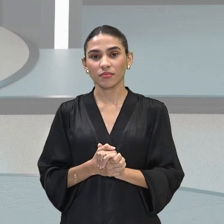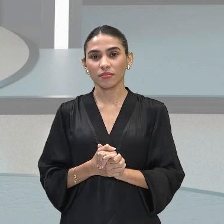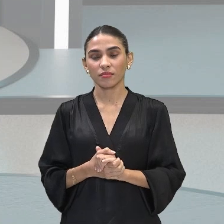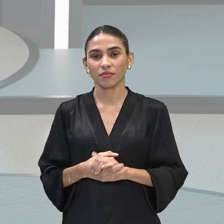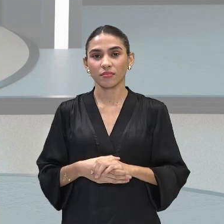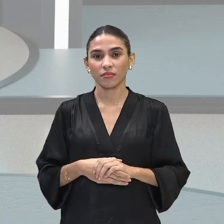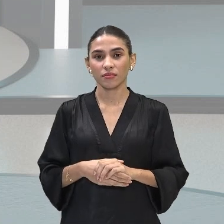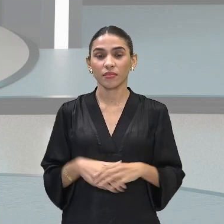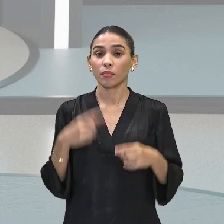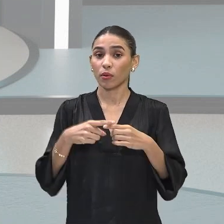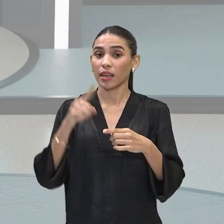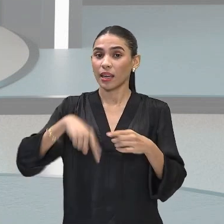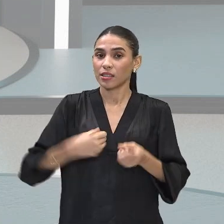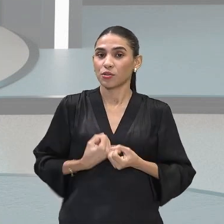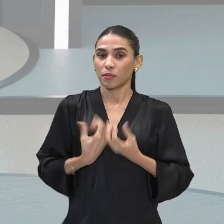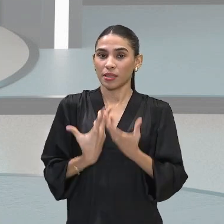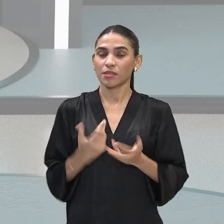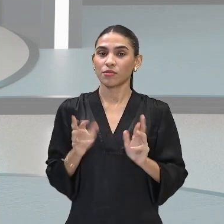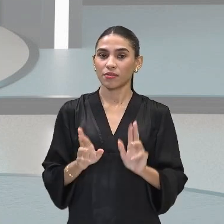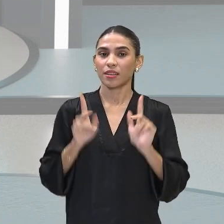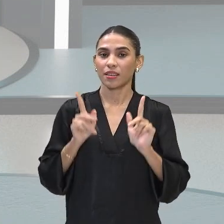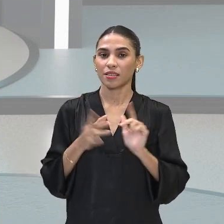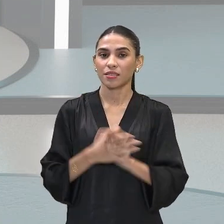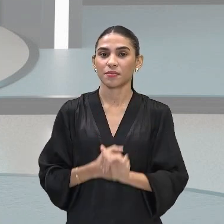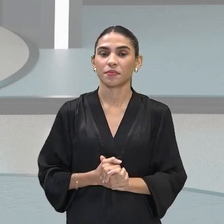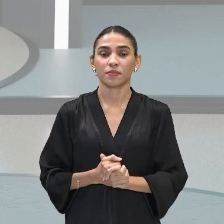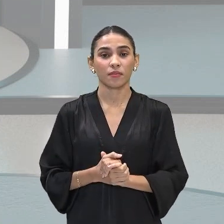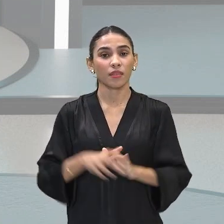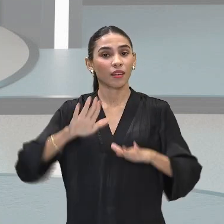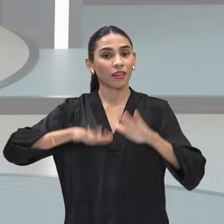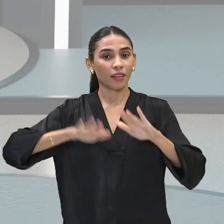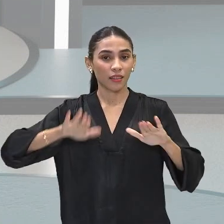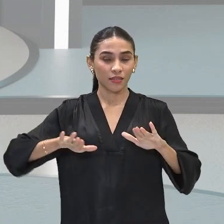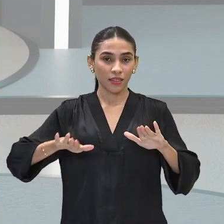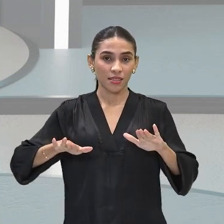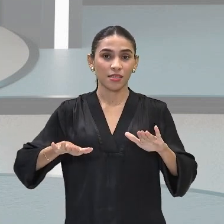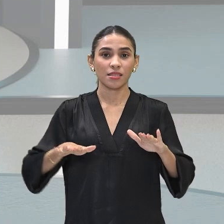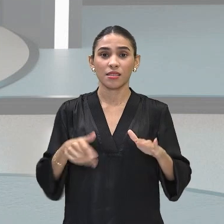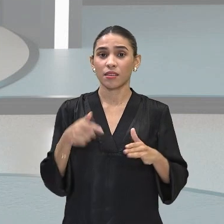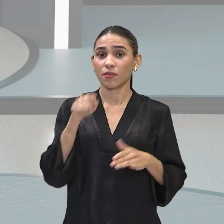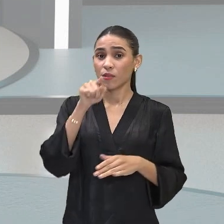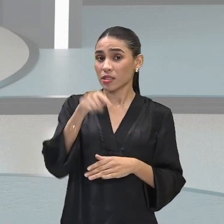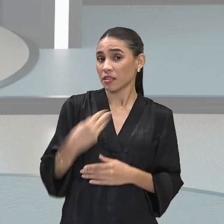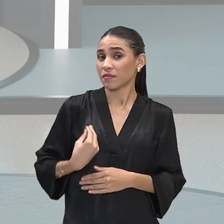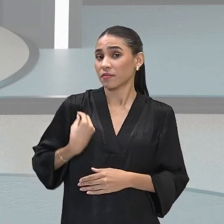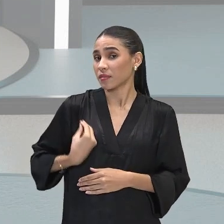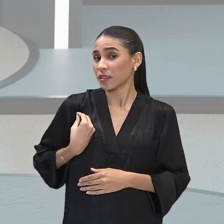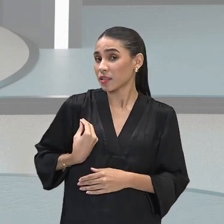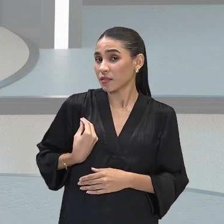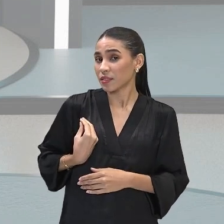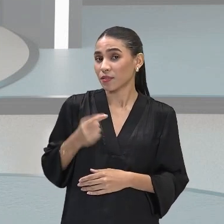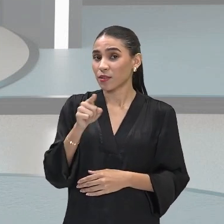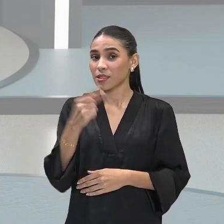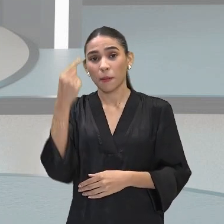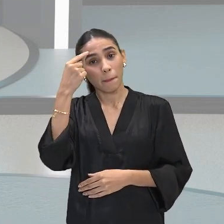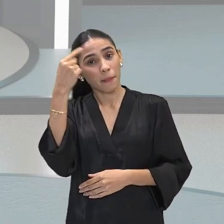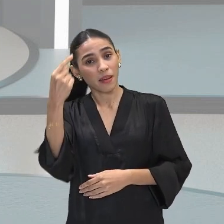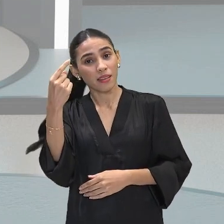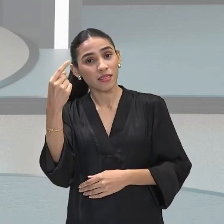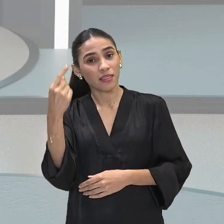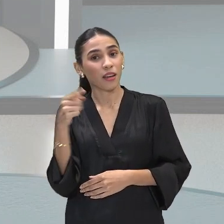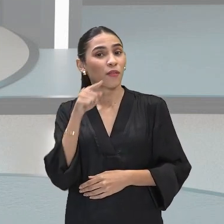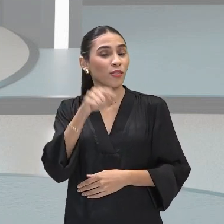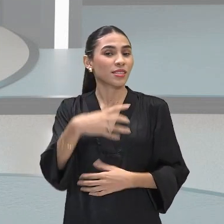a expressão diferente. Muitas das vezes, é aquilo que você vive, é aquilo que você pensa, é aquilo que